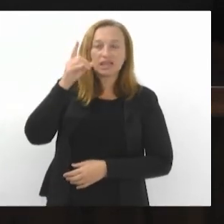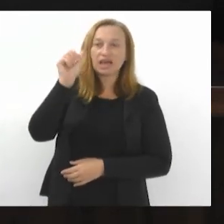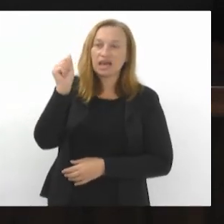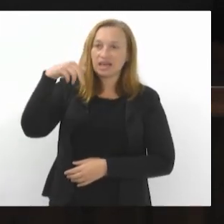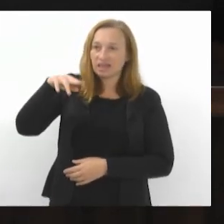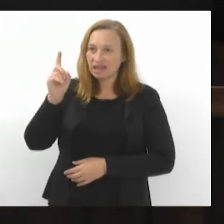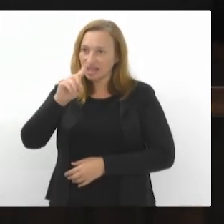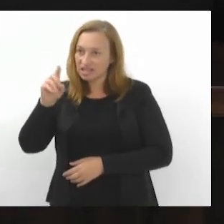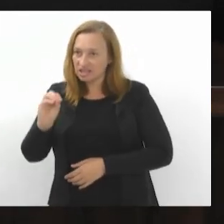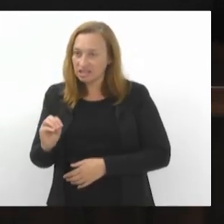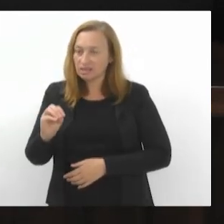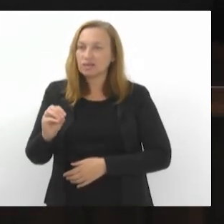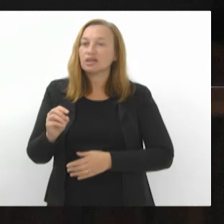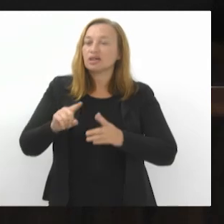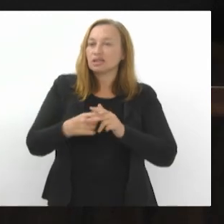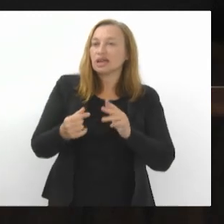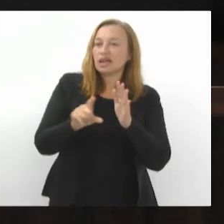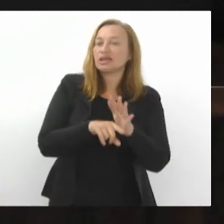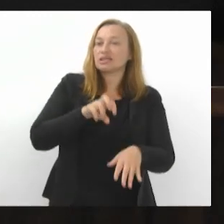Siciliano, que altera a lei número